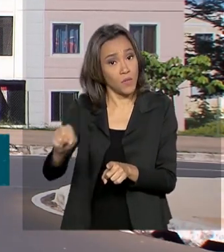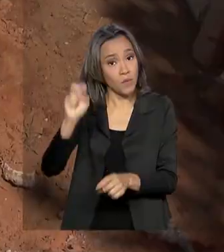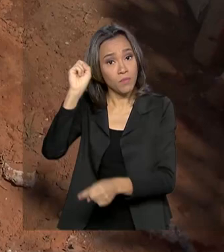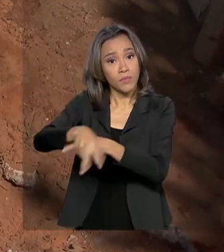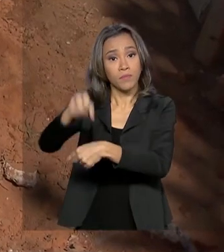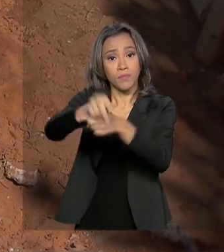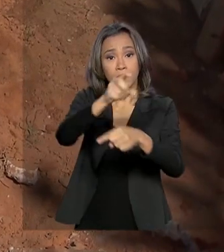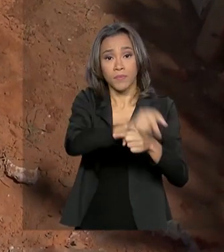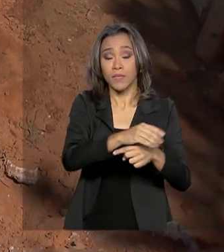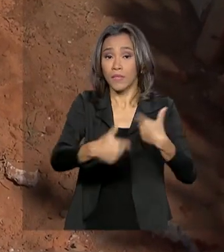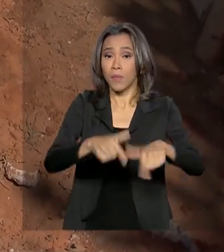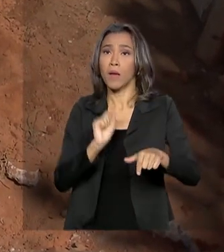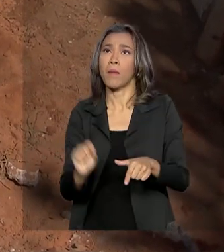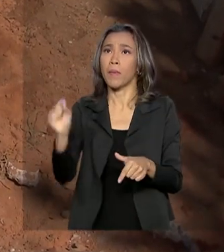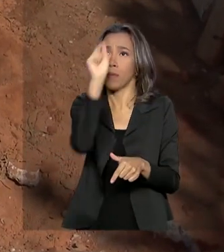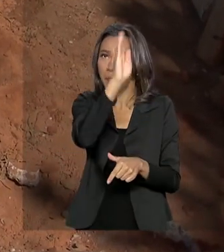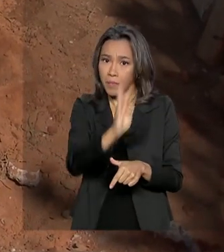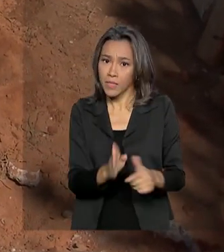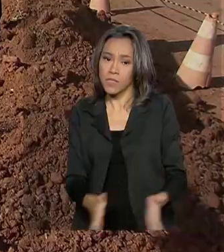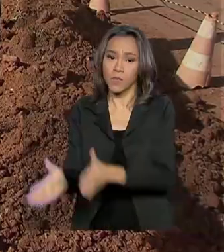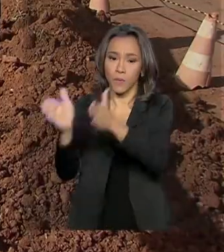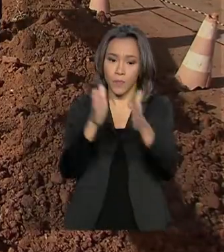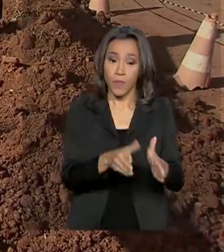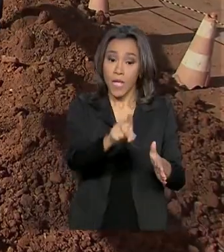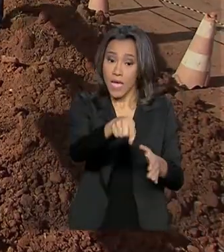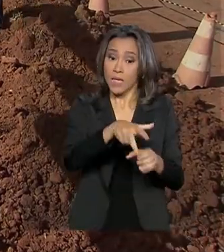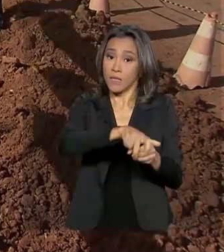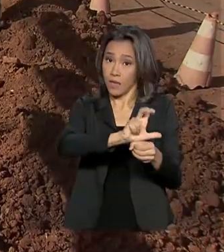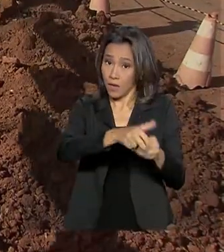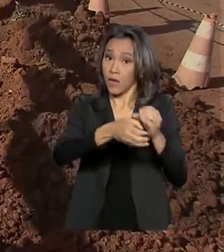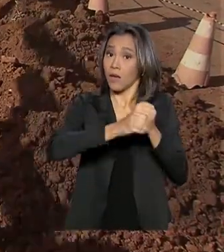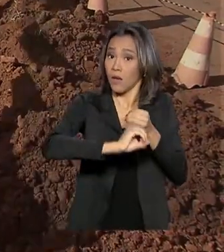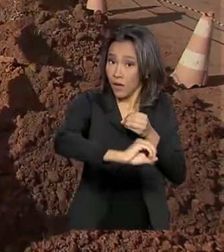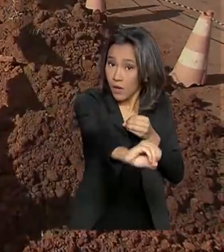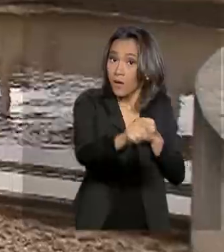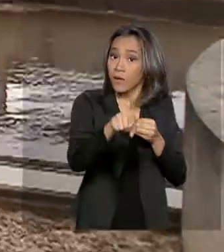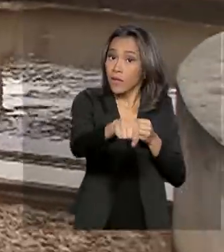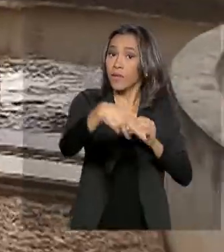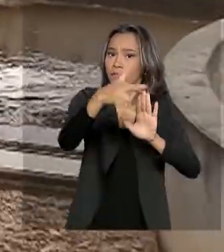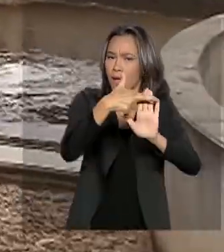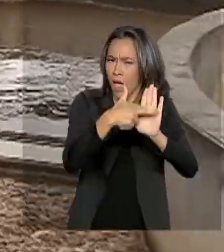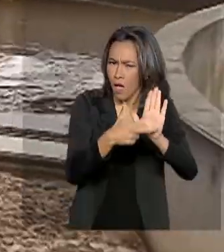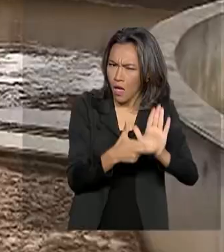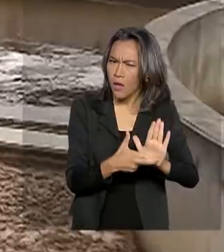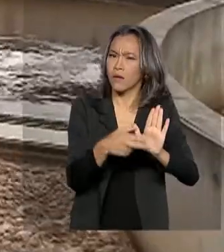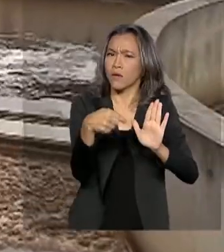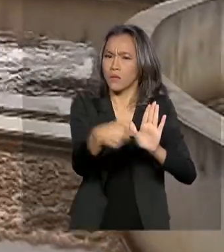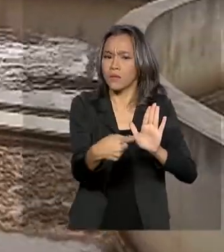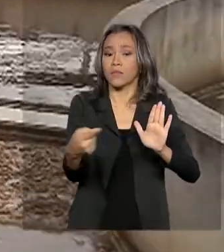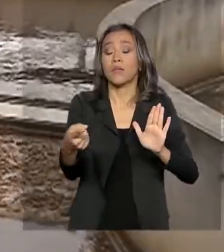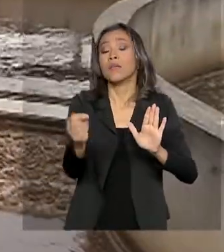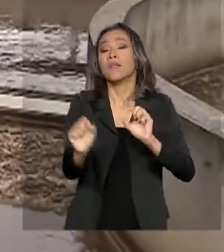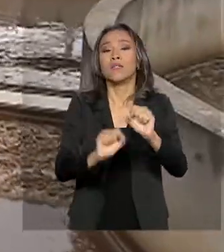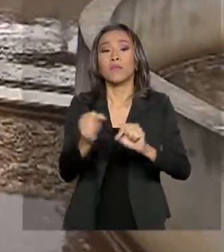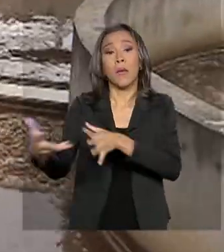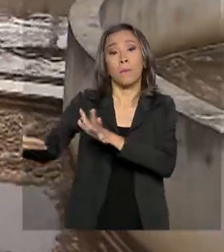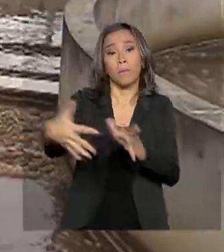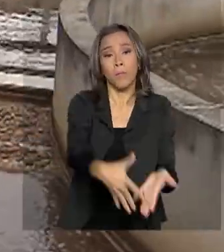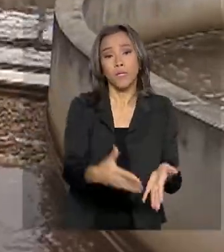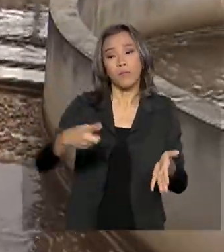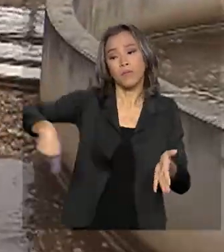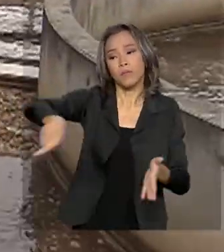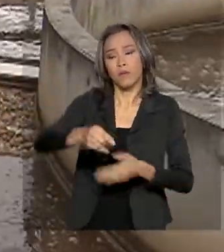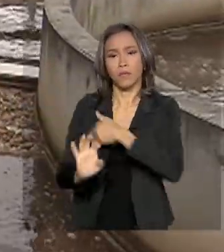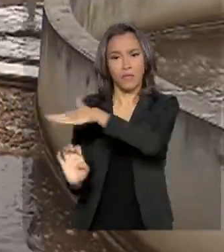país. O marco legal do saneamento, que renova as regras do setor e possibilita a entrada da iniciativa privada